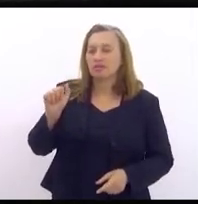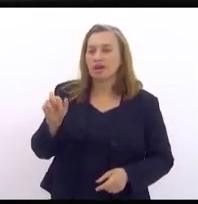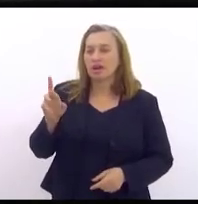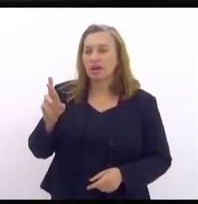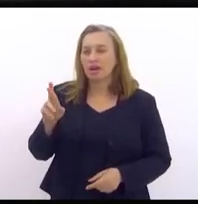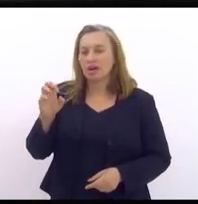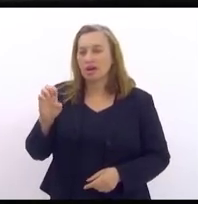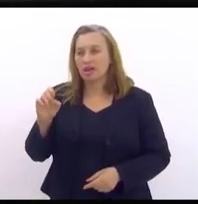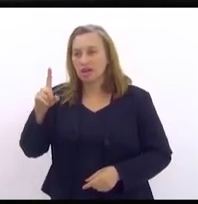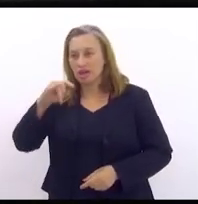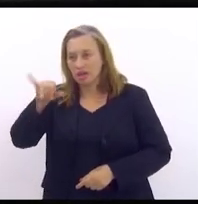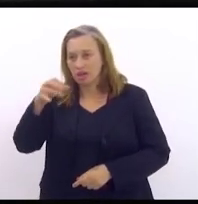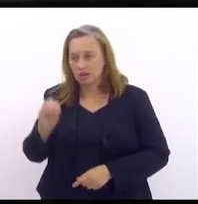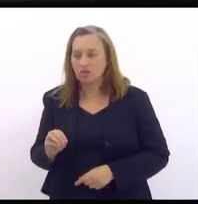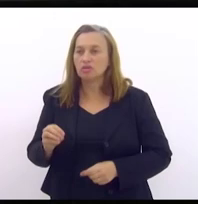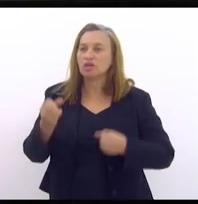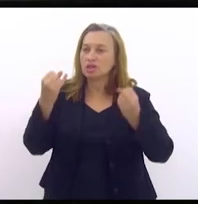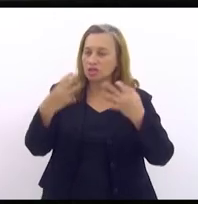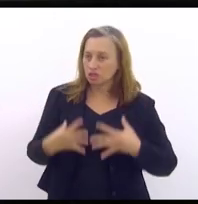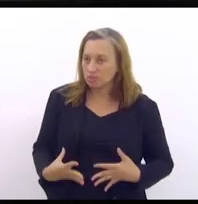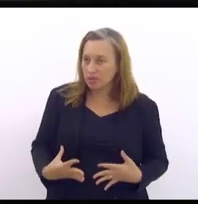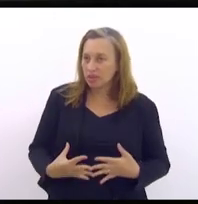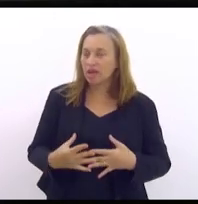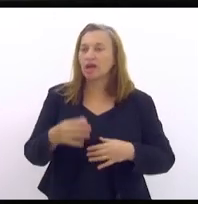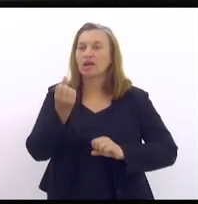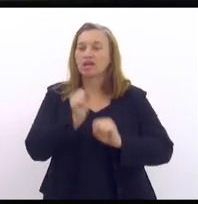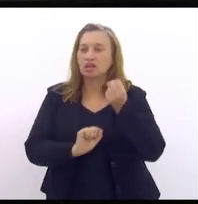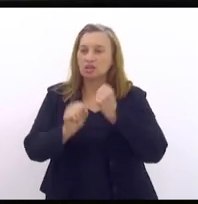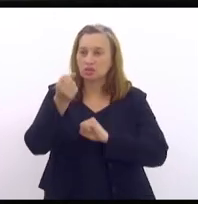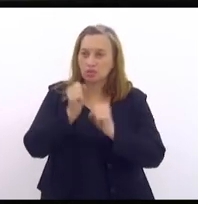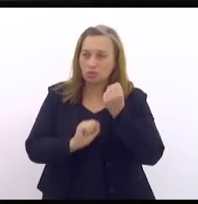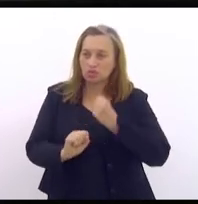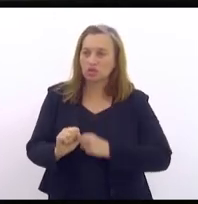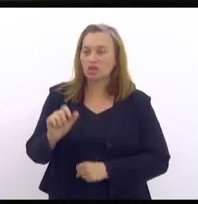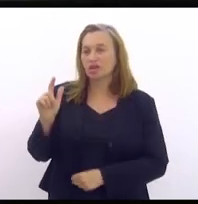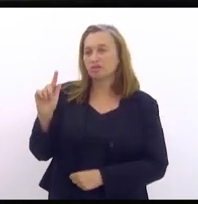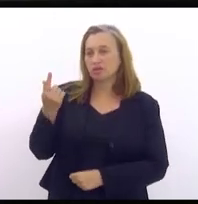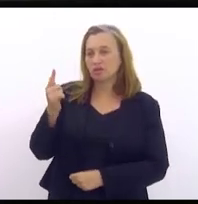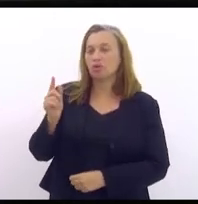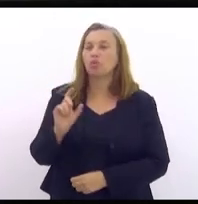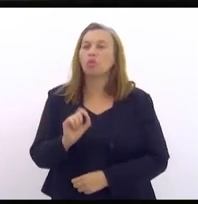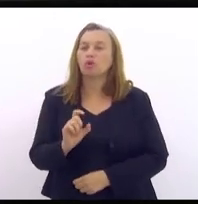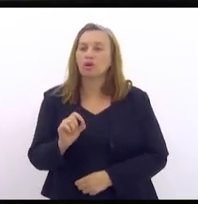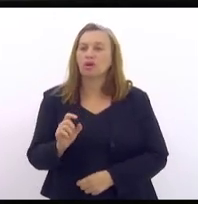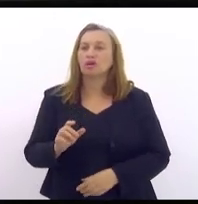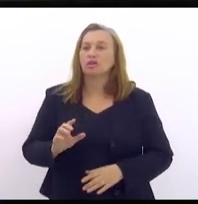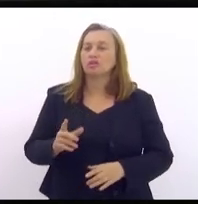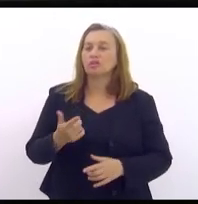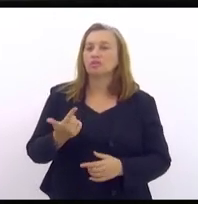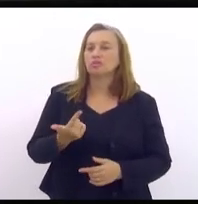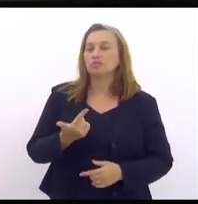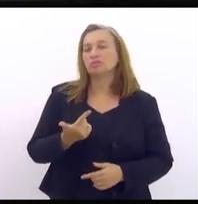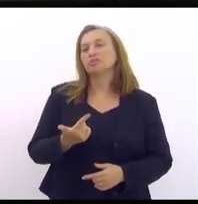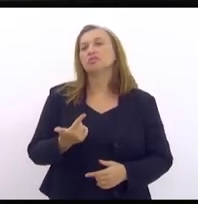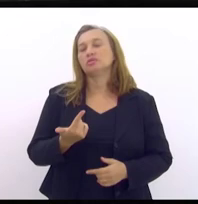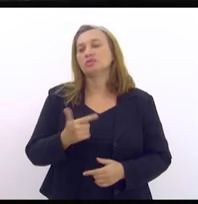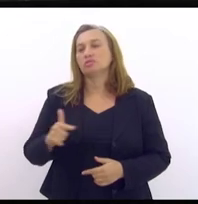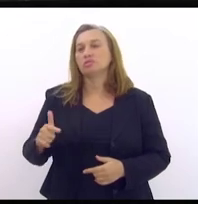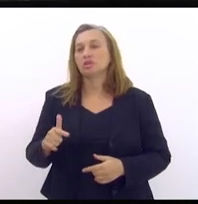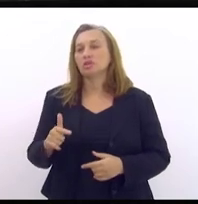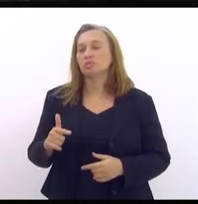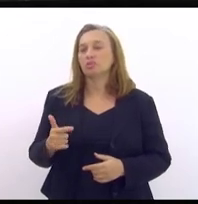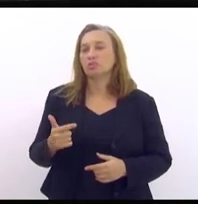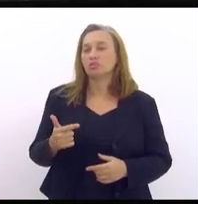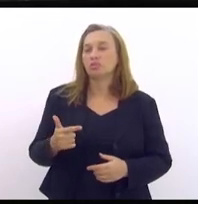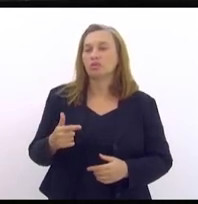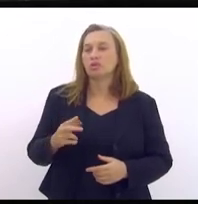indústria mineral, combustível, refrigerante, enfim, assim por diante, mas nós não temos outra luz no fim do túnel. Apesar